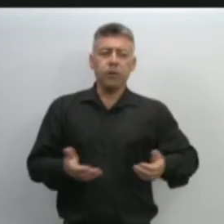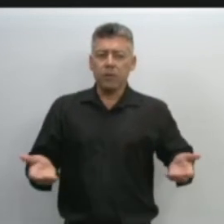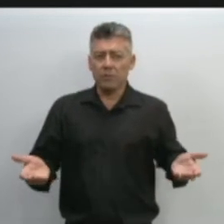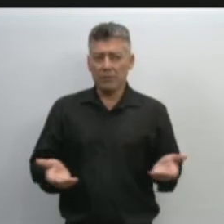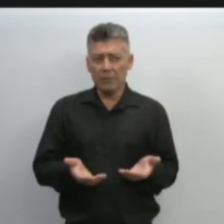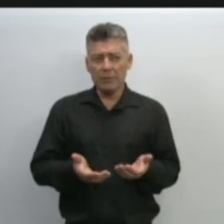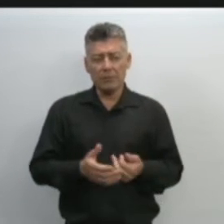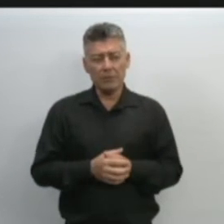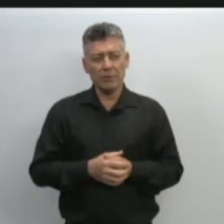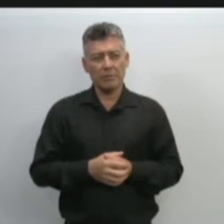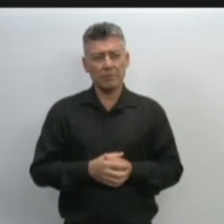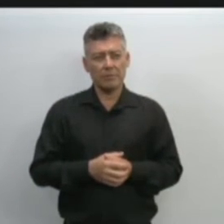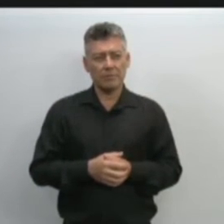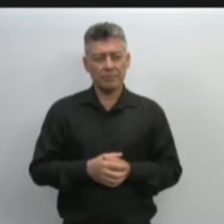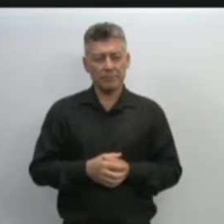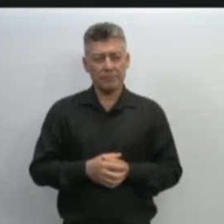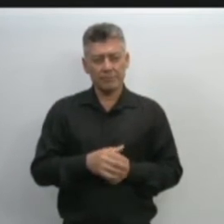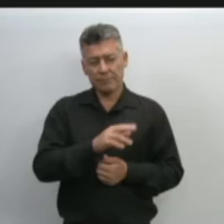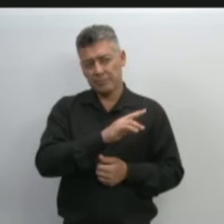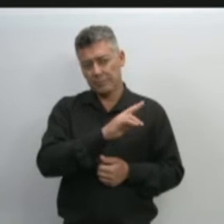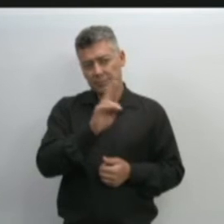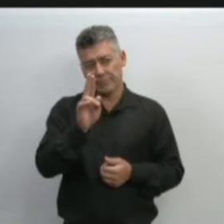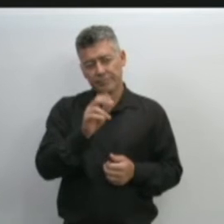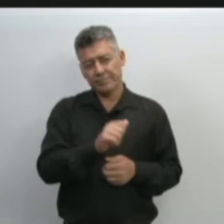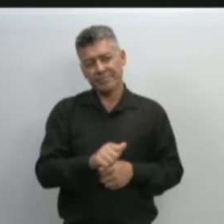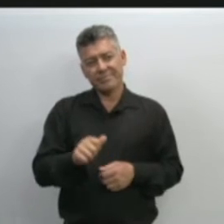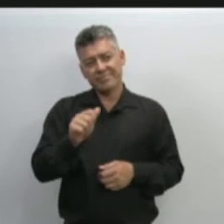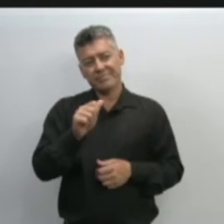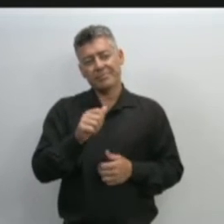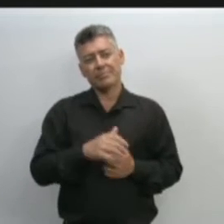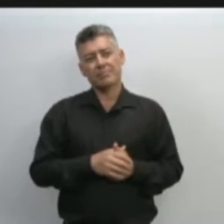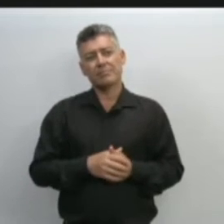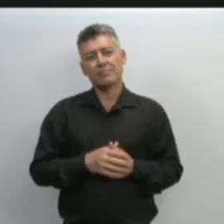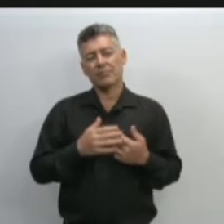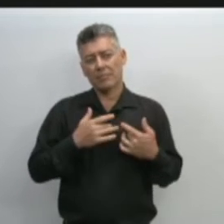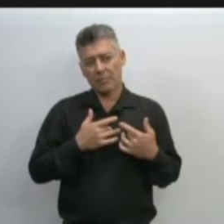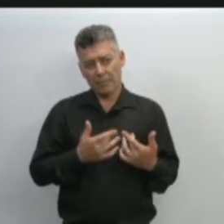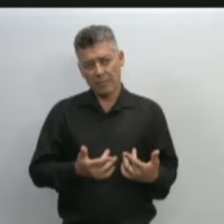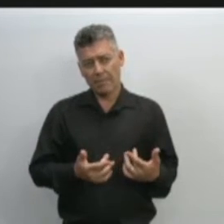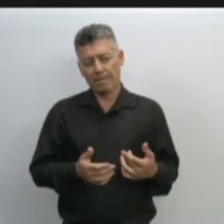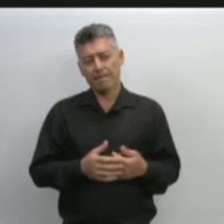um passo. Então, eu quero aqui, em nome da Associação Sindicato de